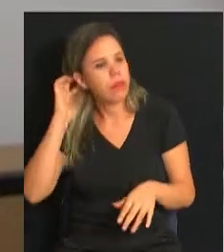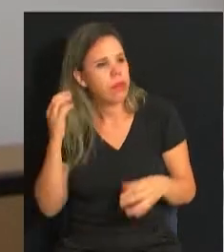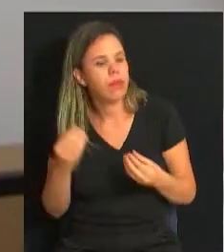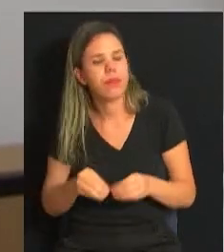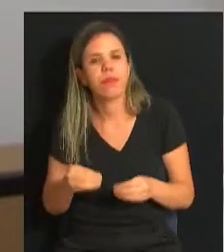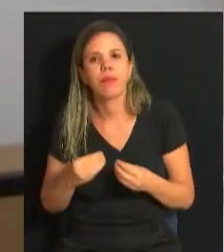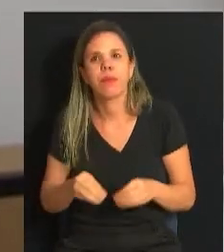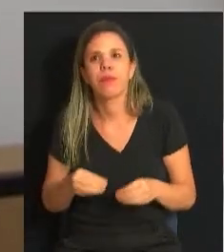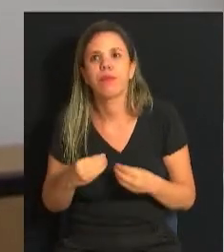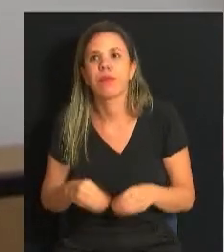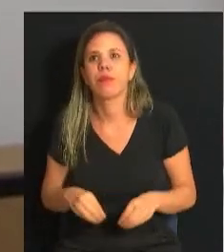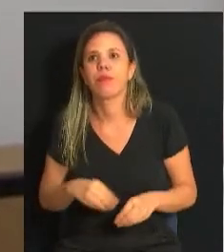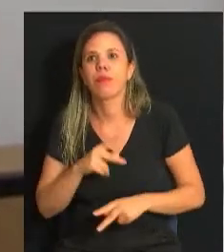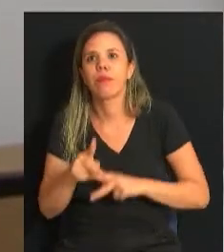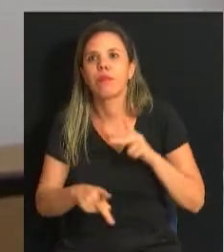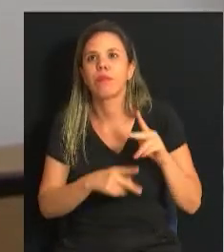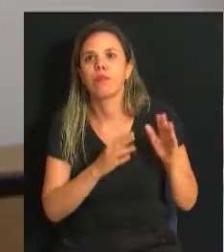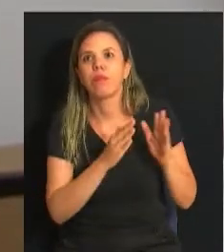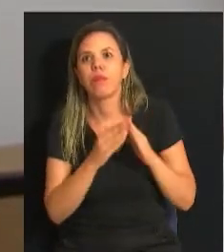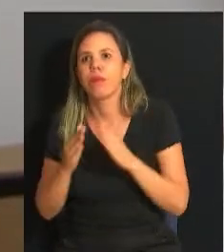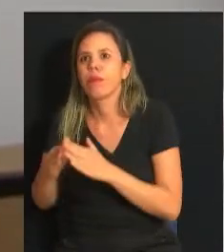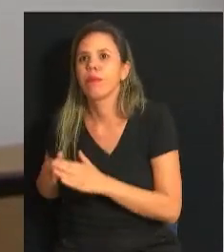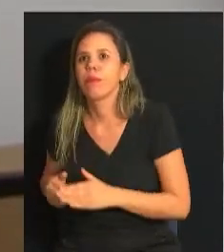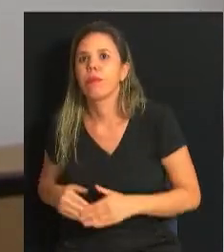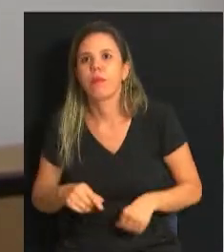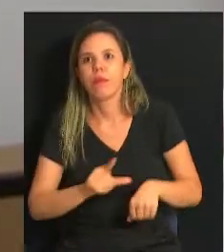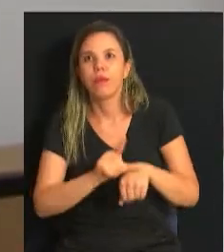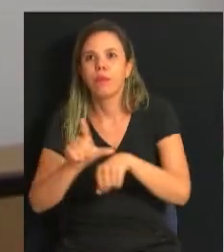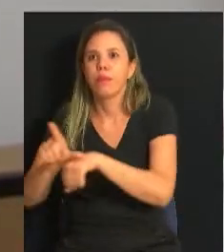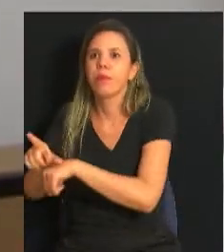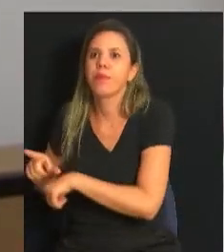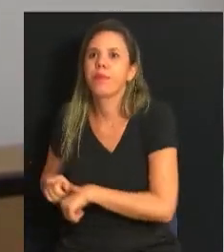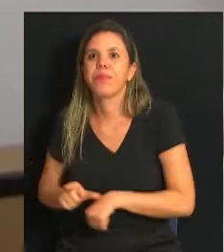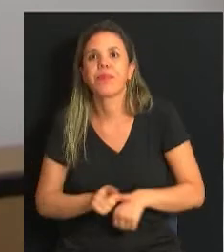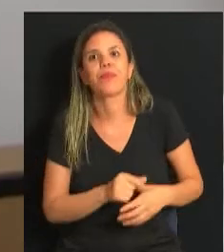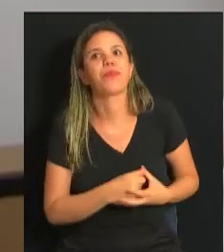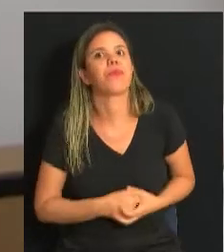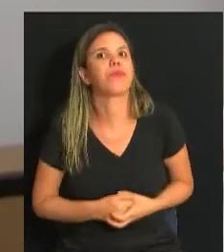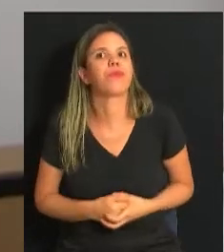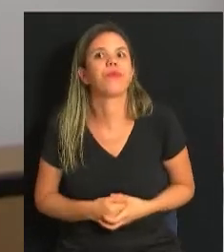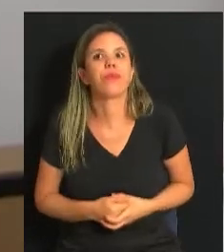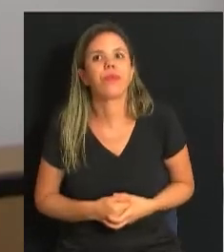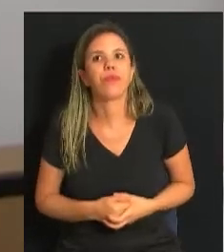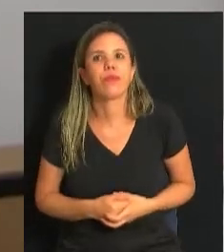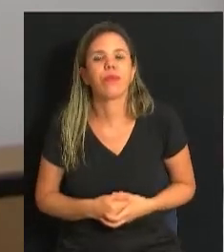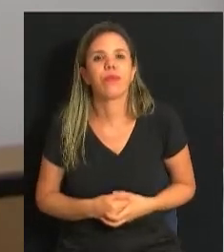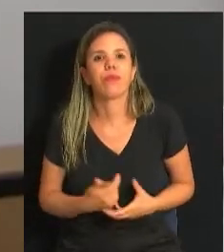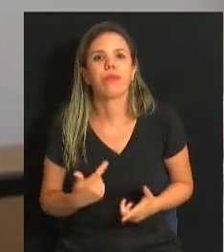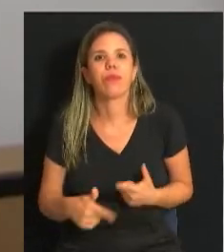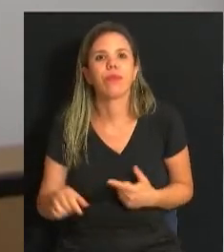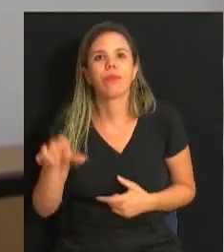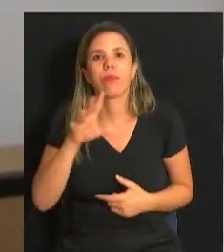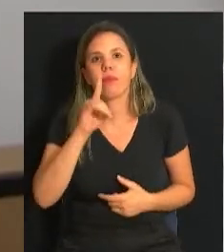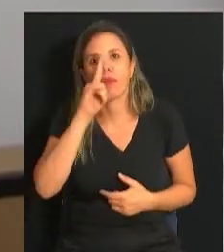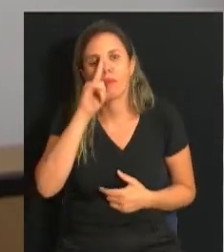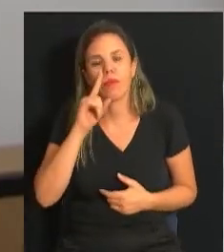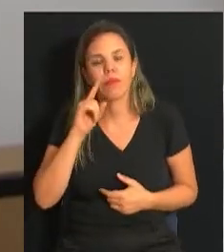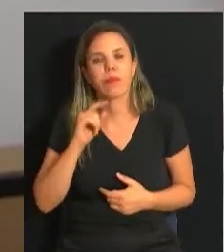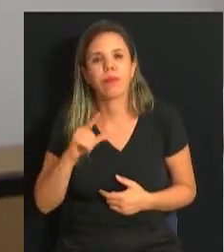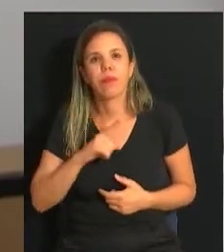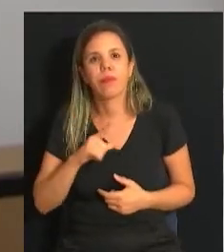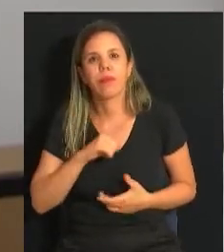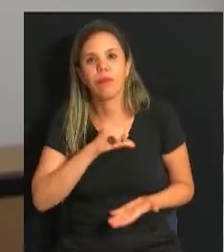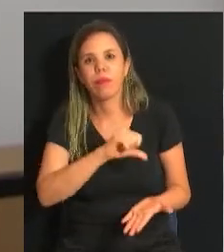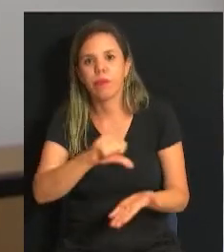prejuízo para os moradores para comerciante enfim gera situações de risco tem